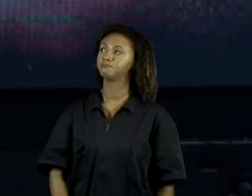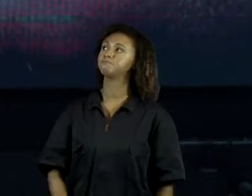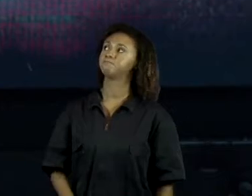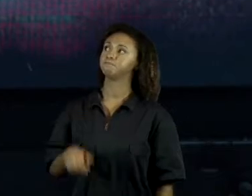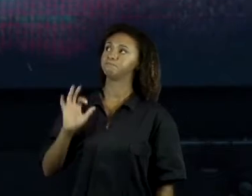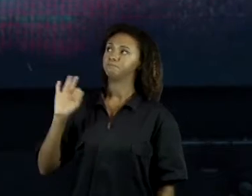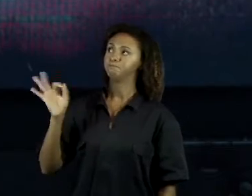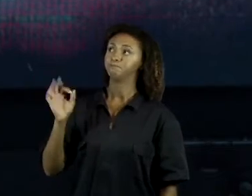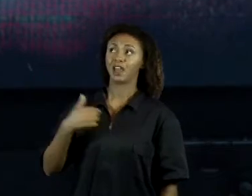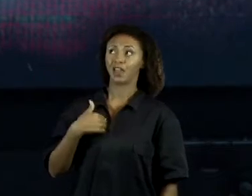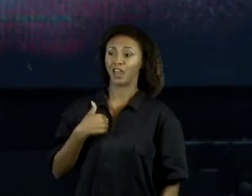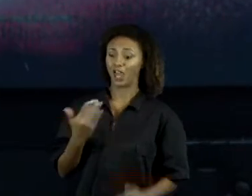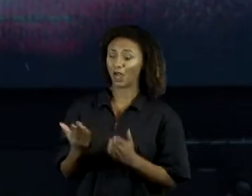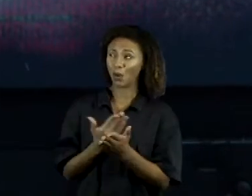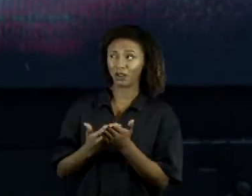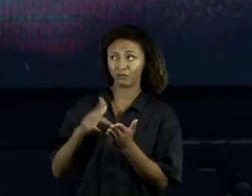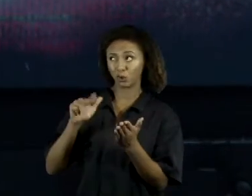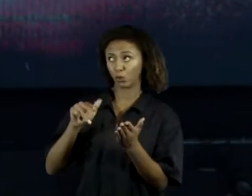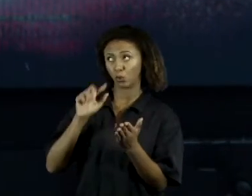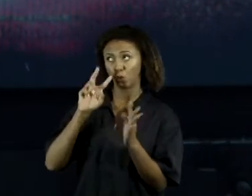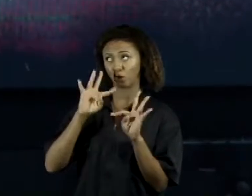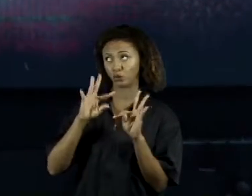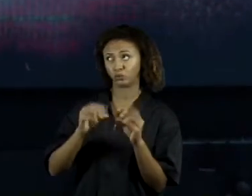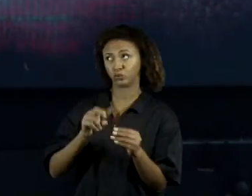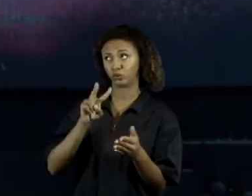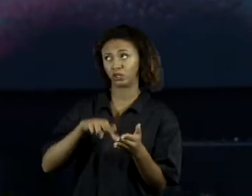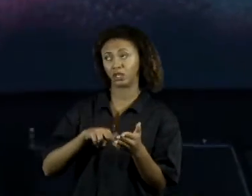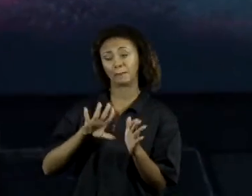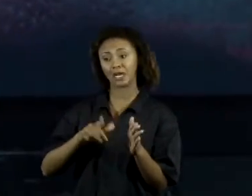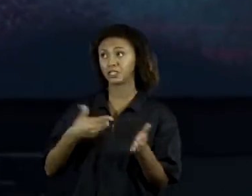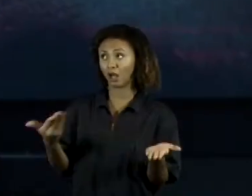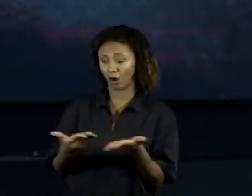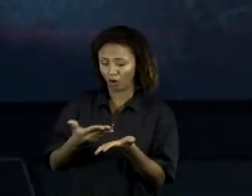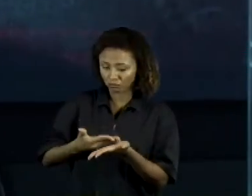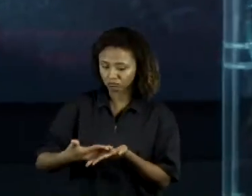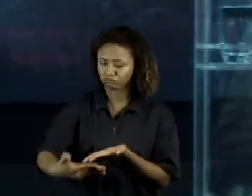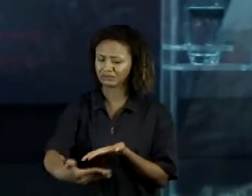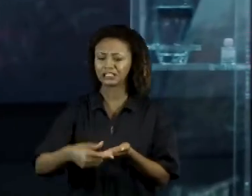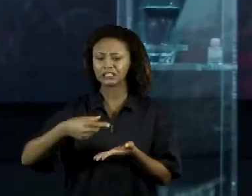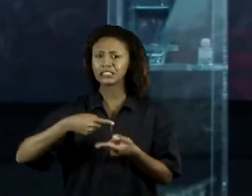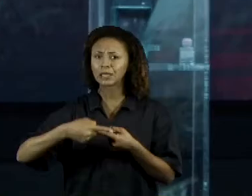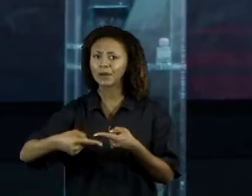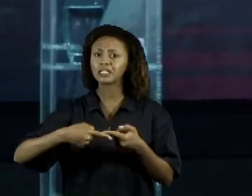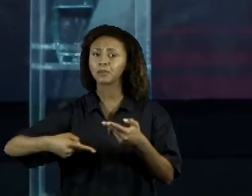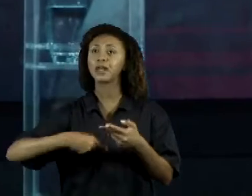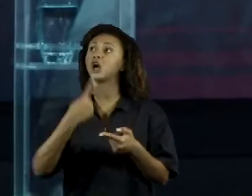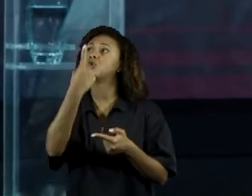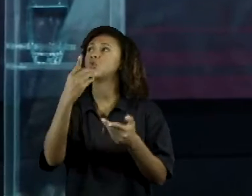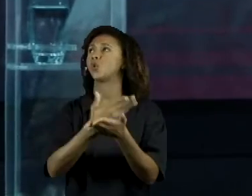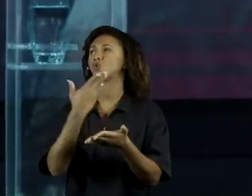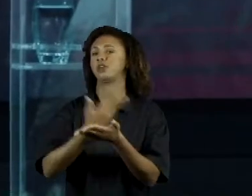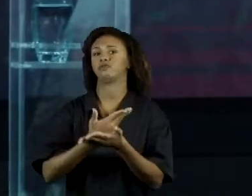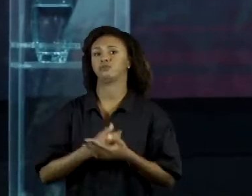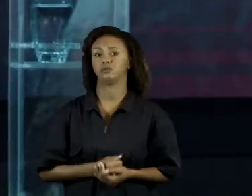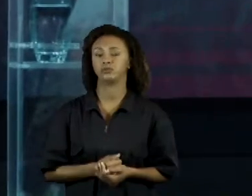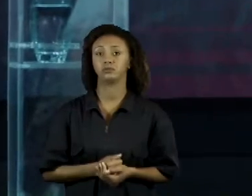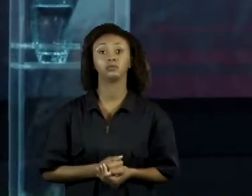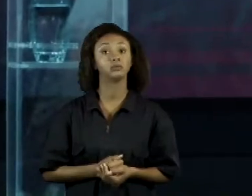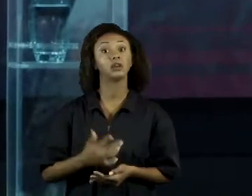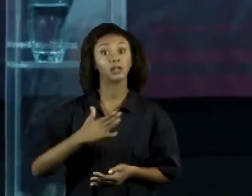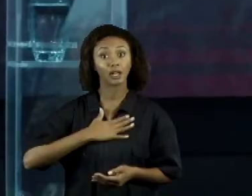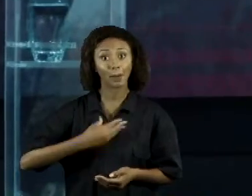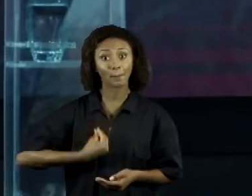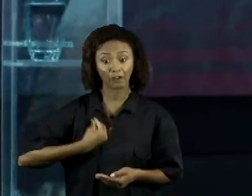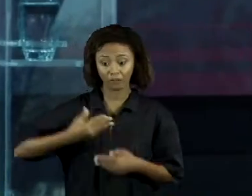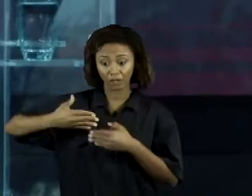um livro na minha vida, mas a partir de agora eu vou ler toda semana no mínimo um livro. E queridos, ao longo da minha vida